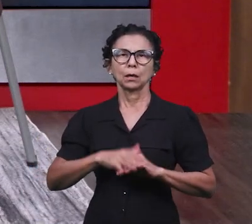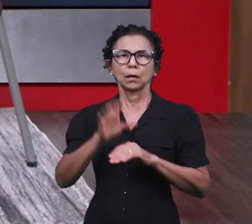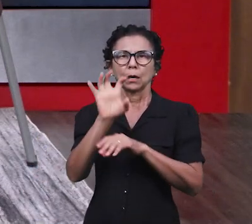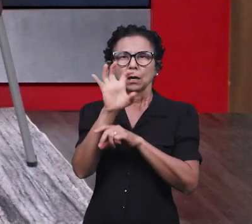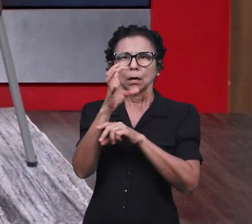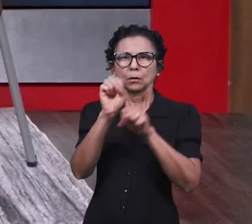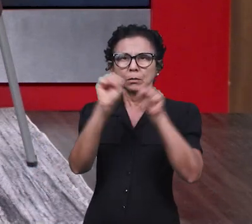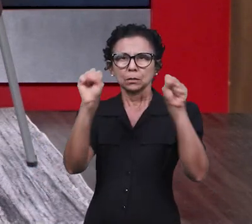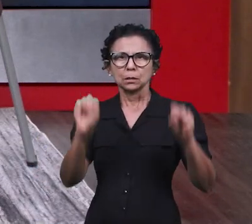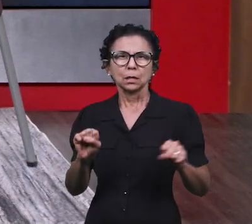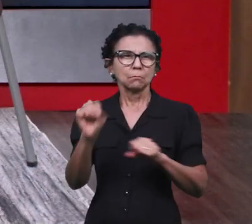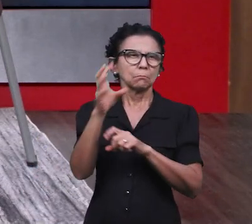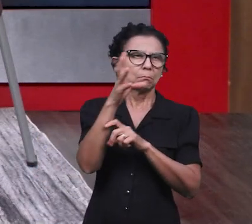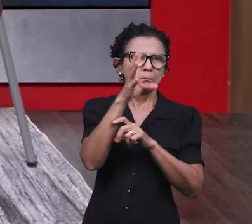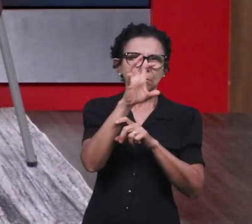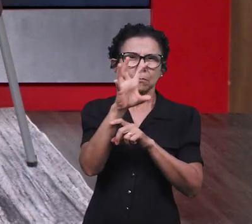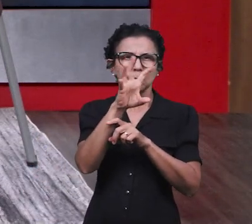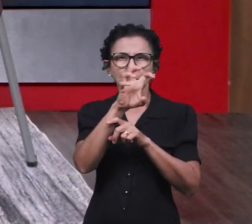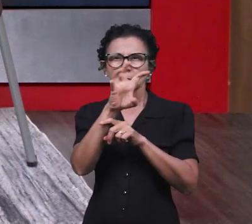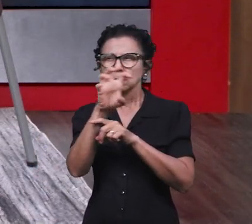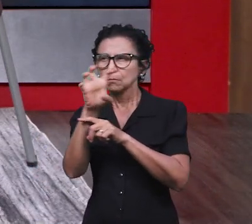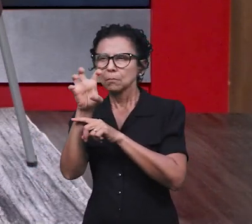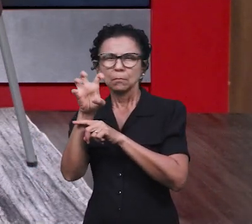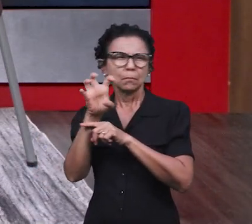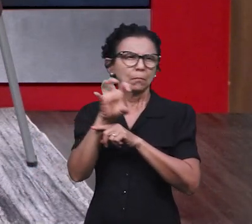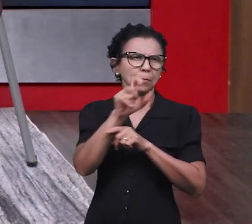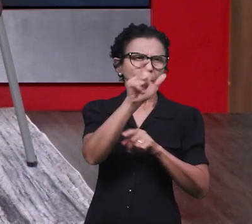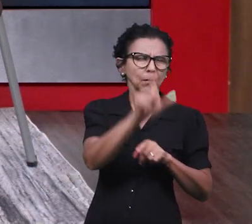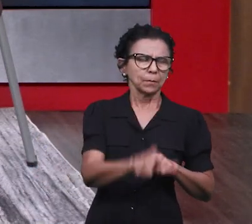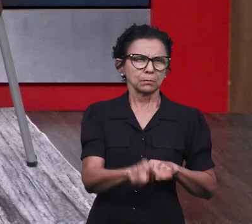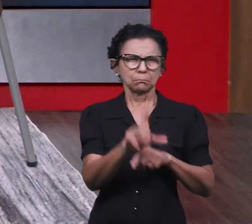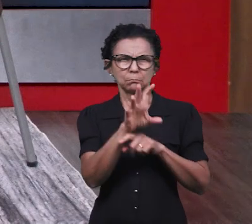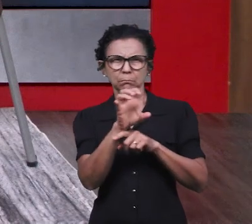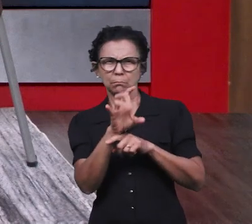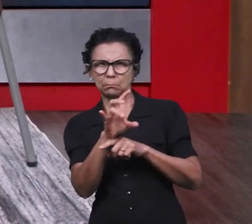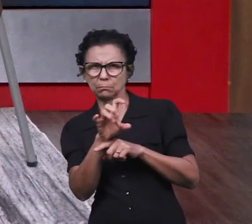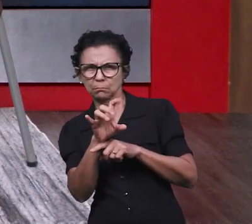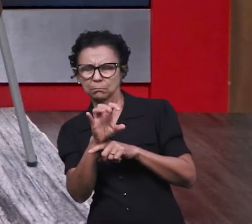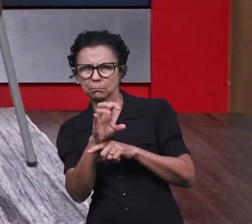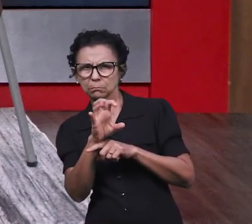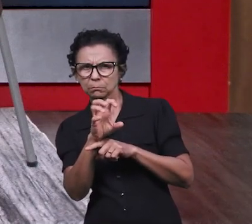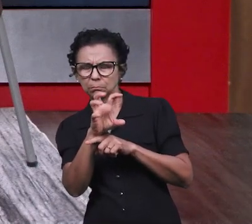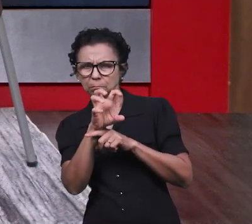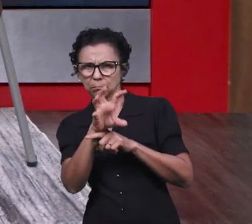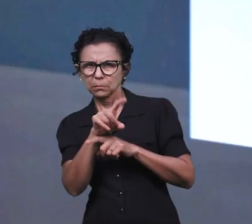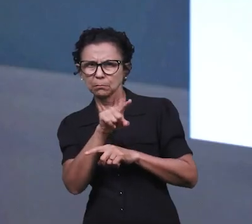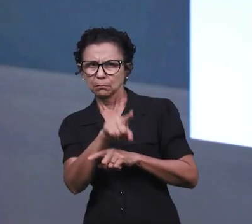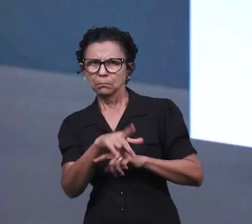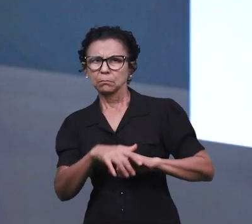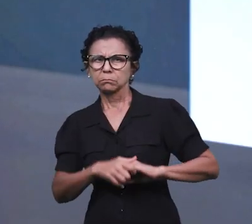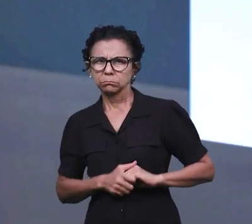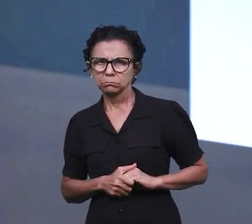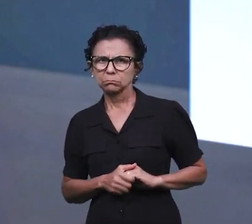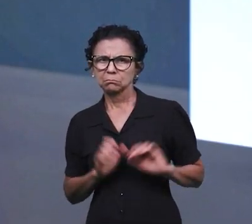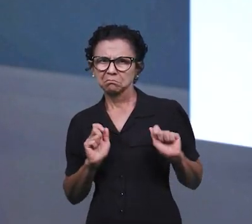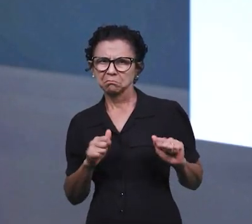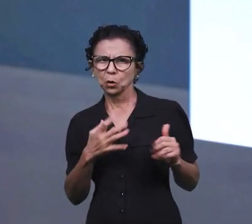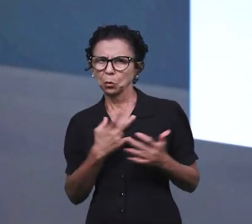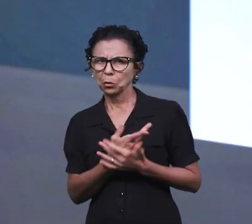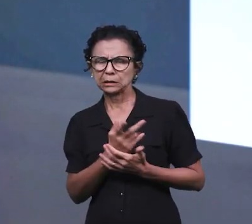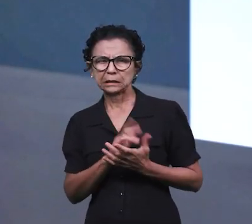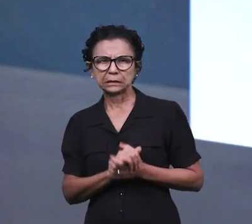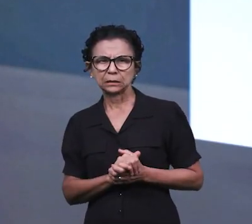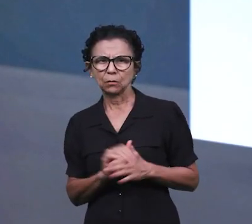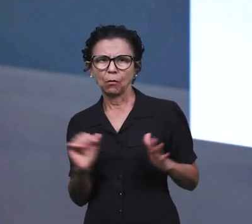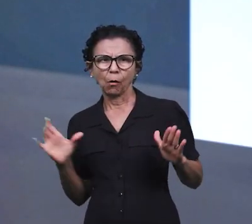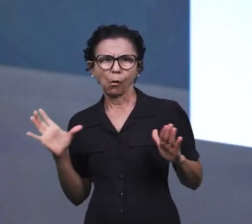pode detectar alguém que esteja com uma atitude suspeita, que possa indicar ali que vai acontecer, por exemplo,